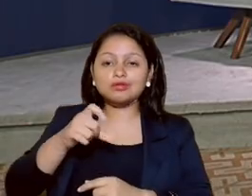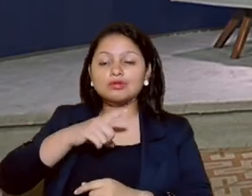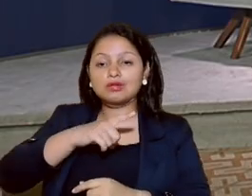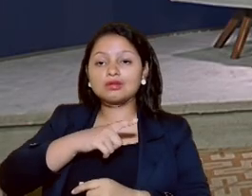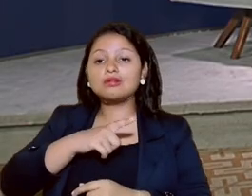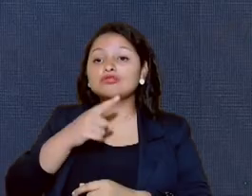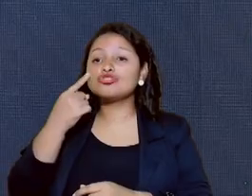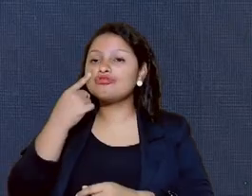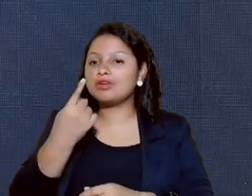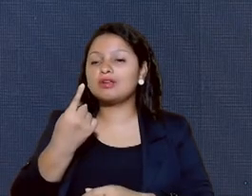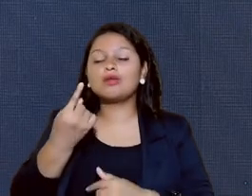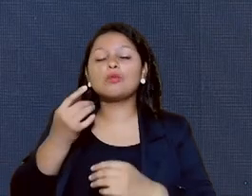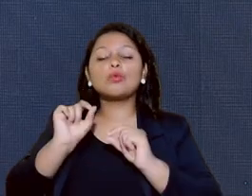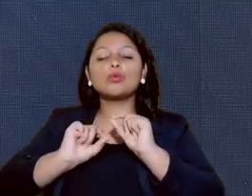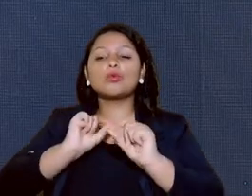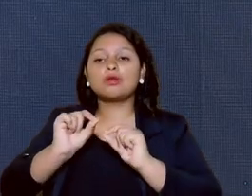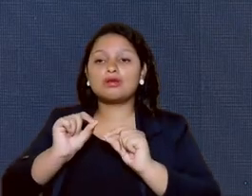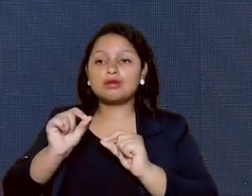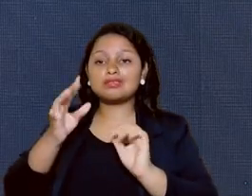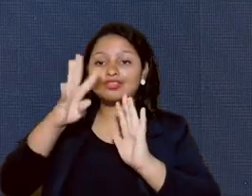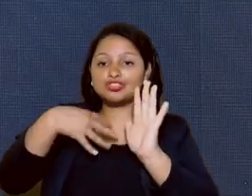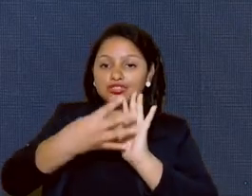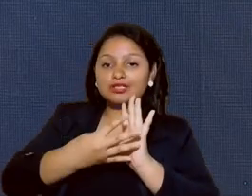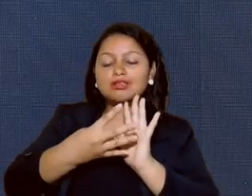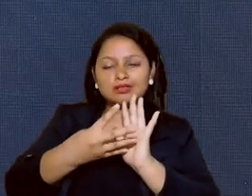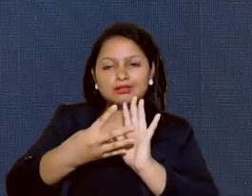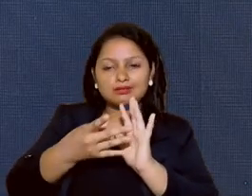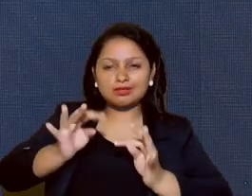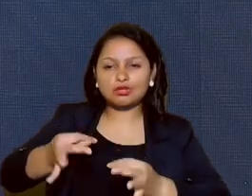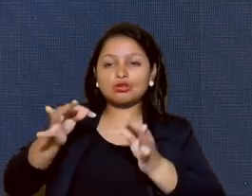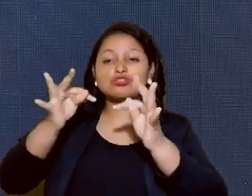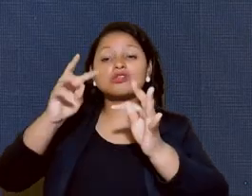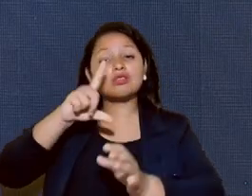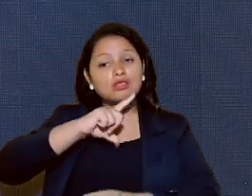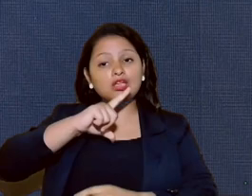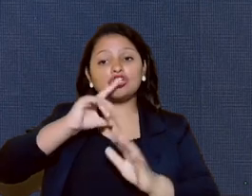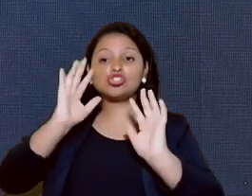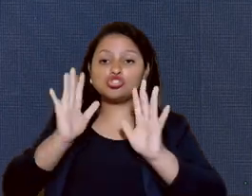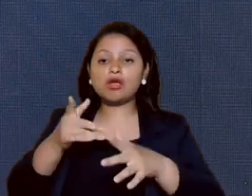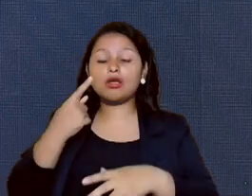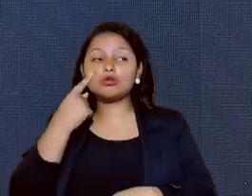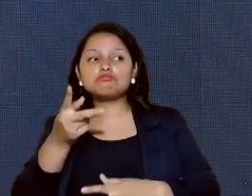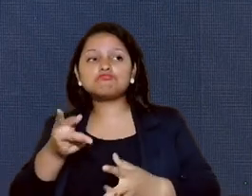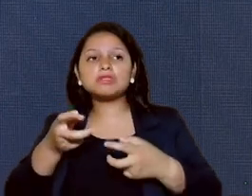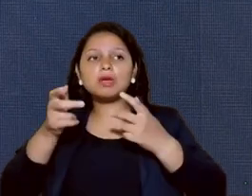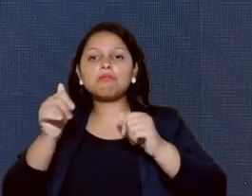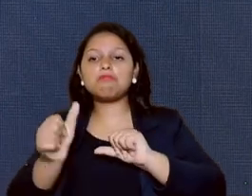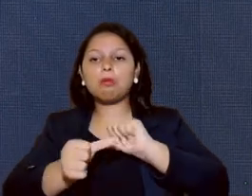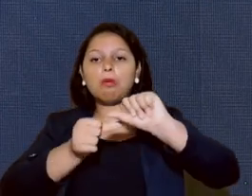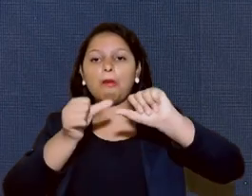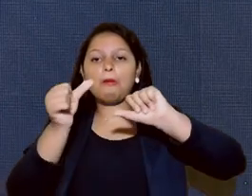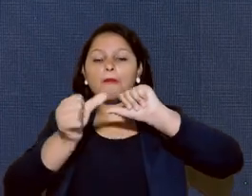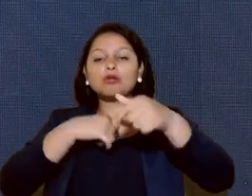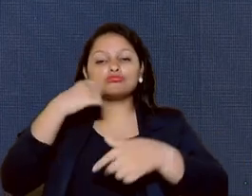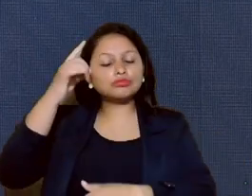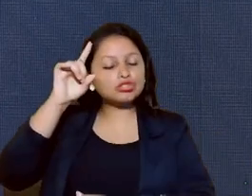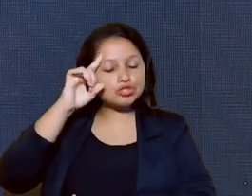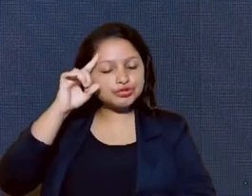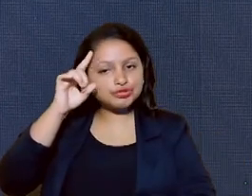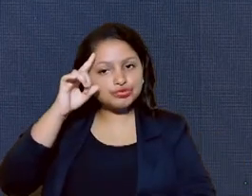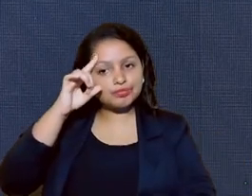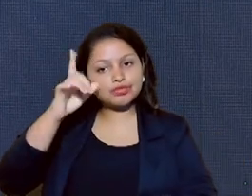acho que essa essa agenda já existe e a gente tá vendo a transformação acontecer dia a dia na nossa frente então